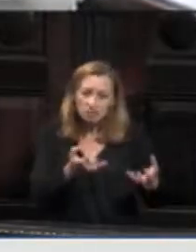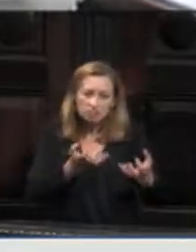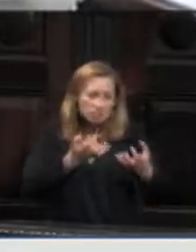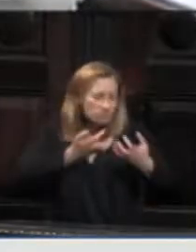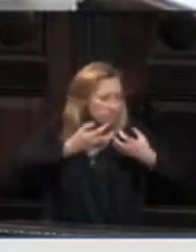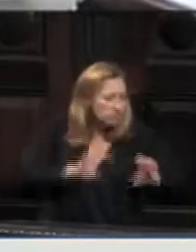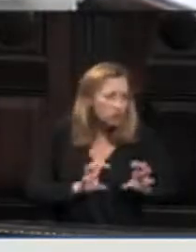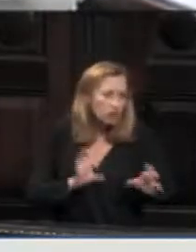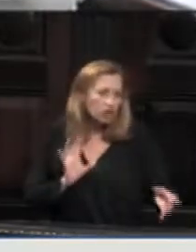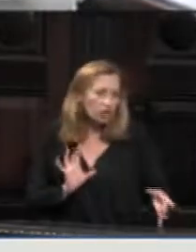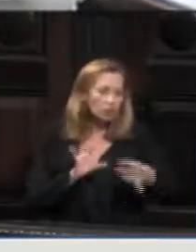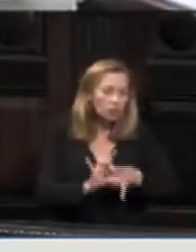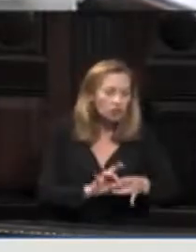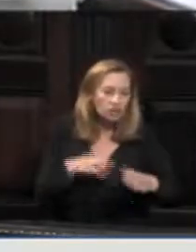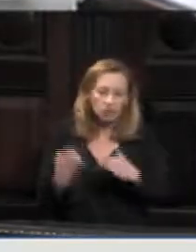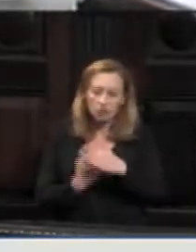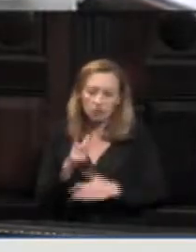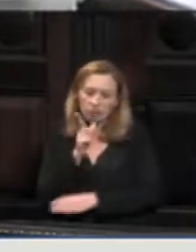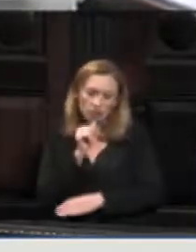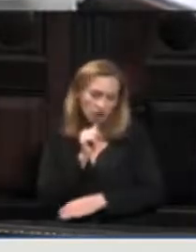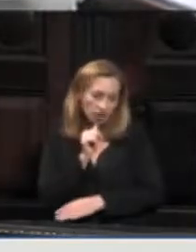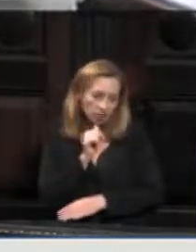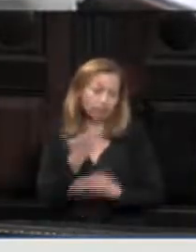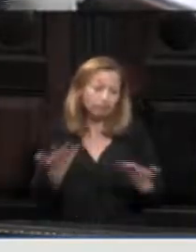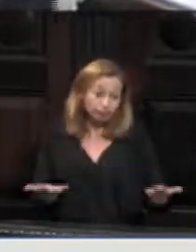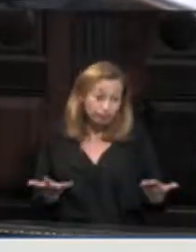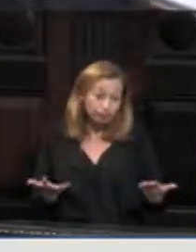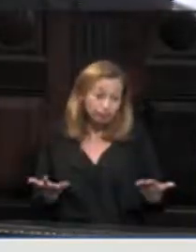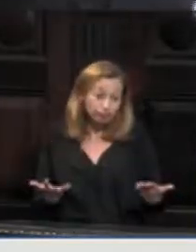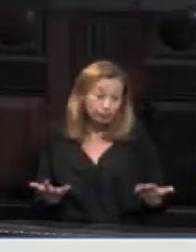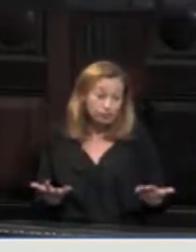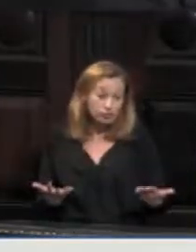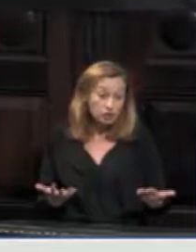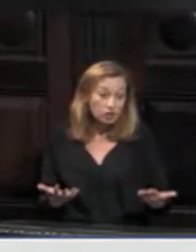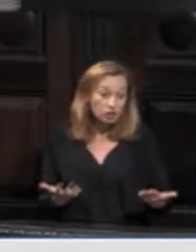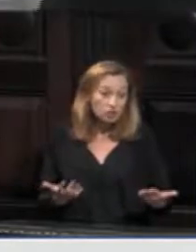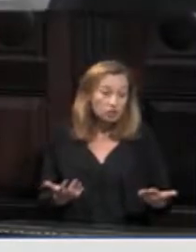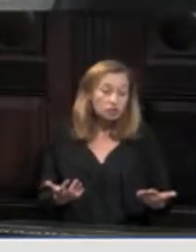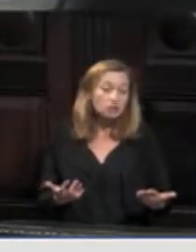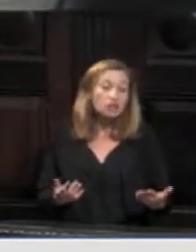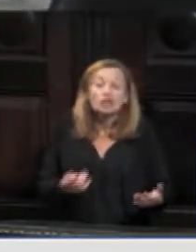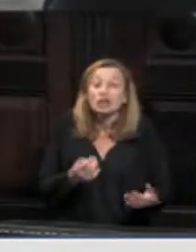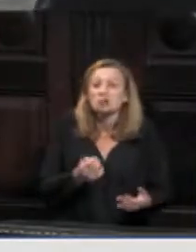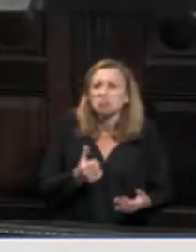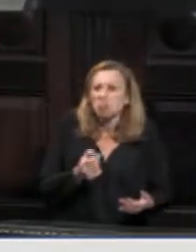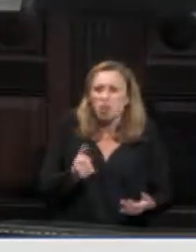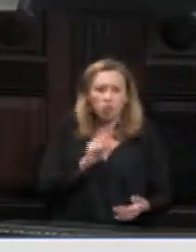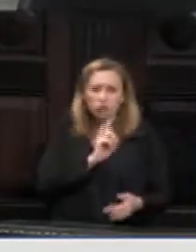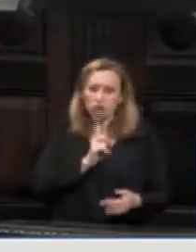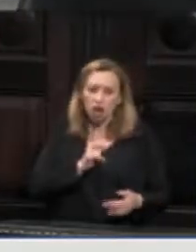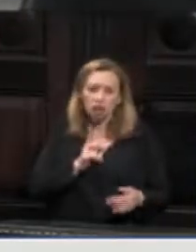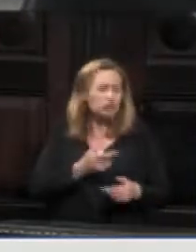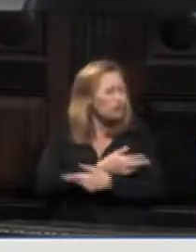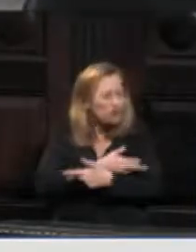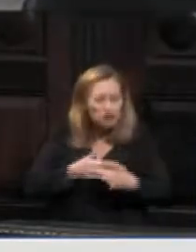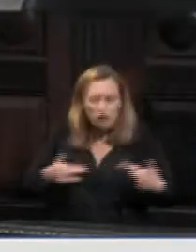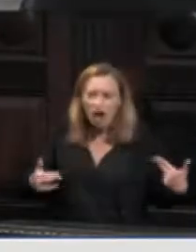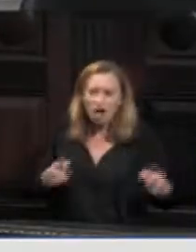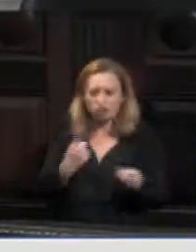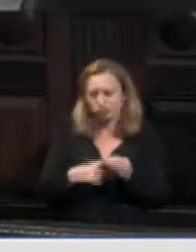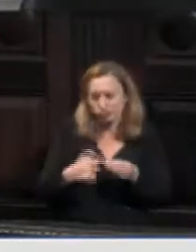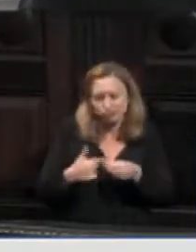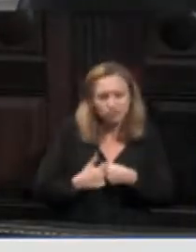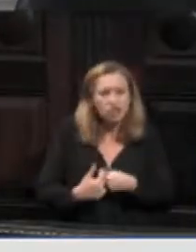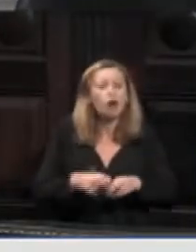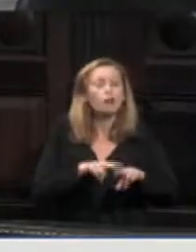Os municípios que não têm convênio com a SEDAI. Não são poucos. São vários municípios.